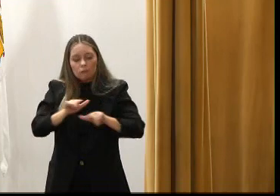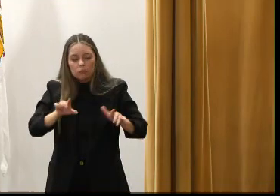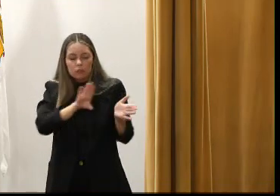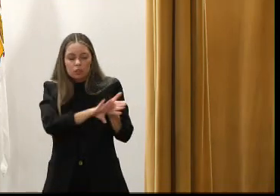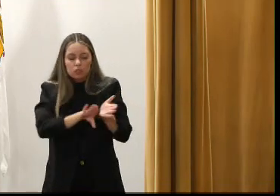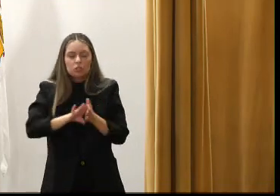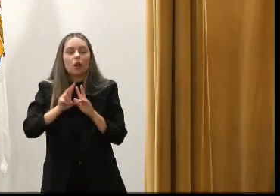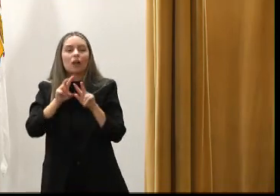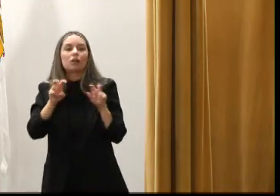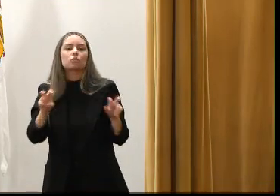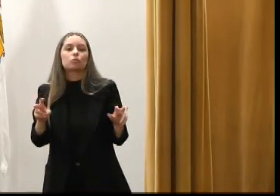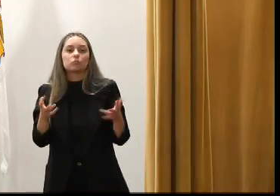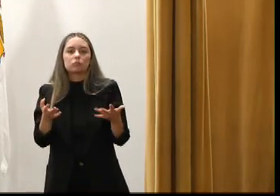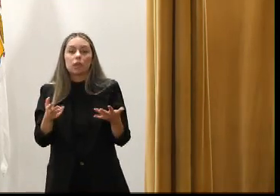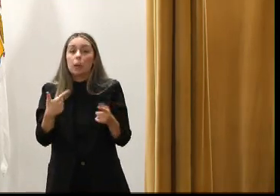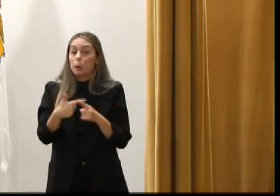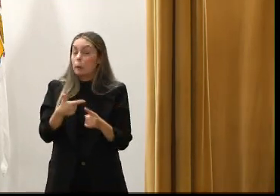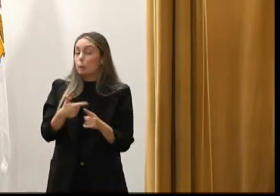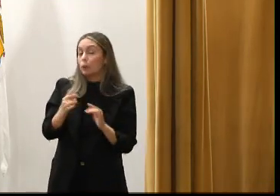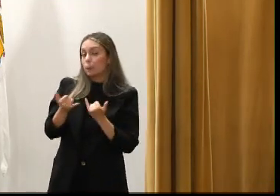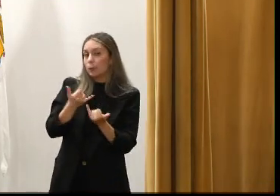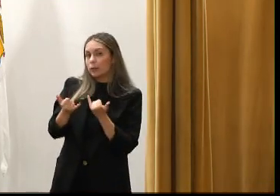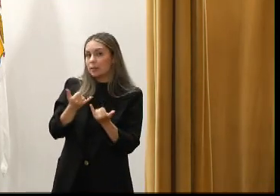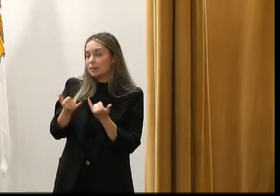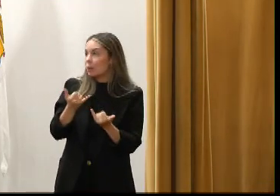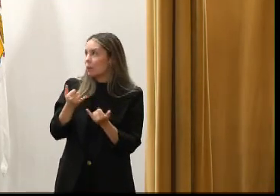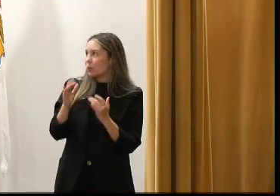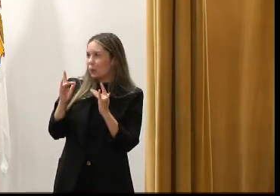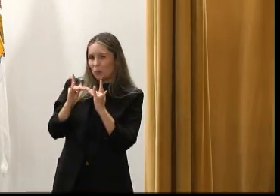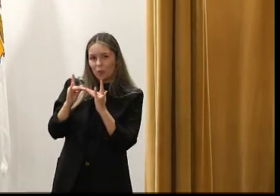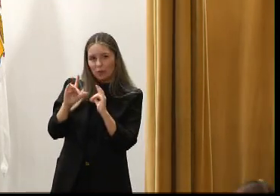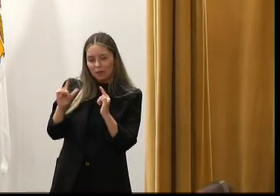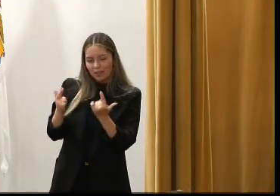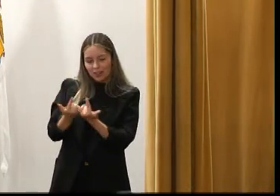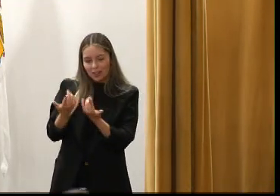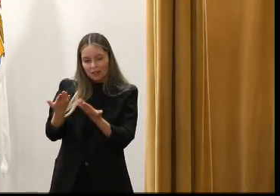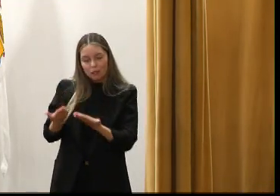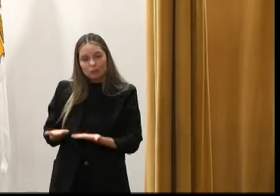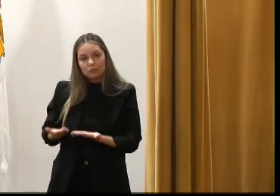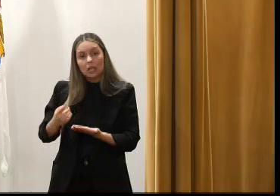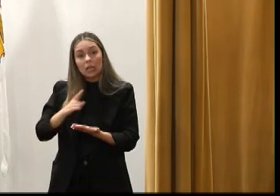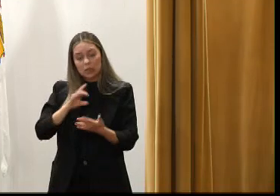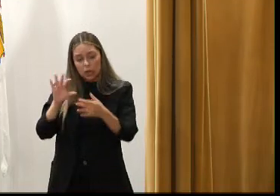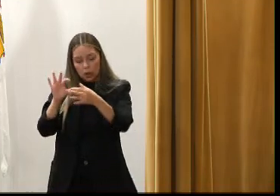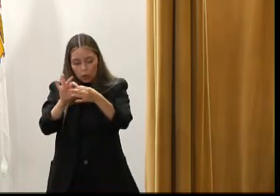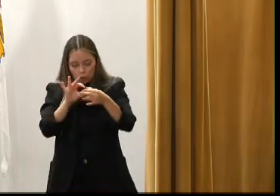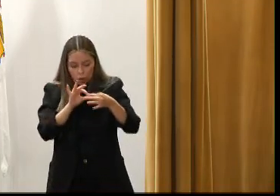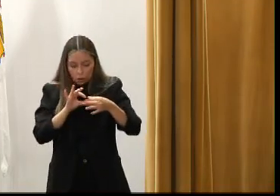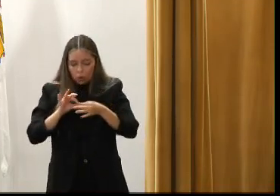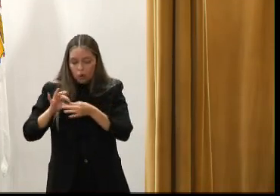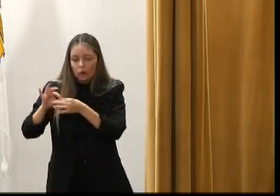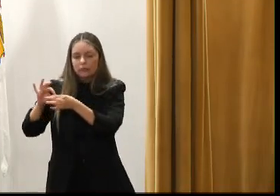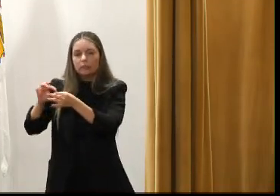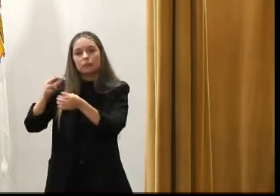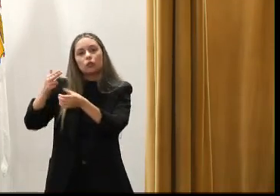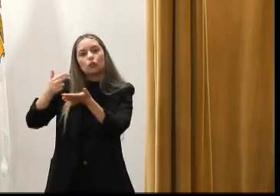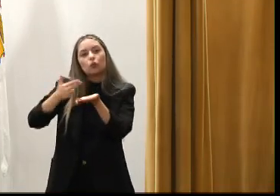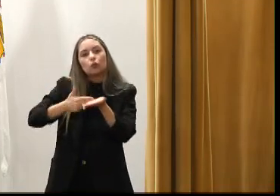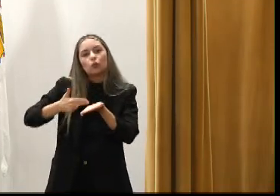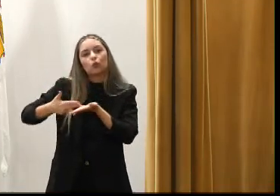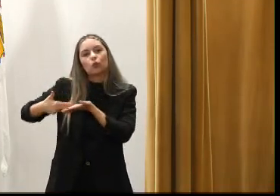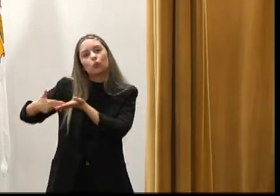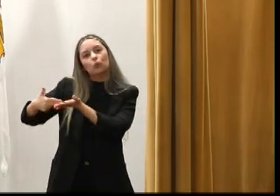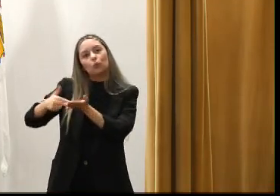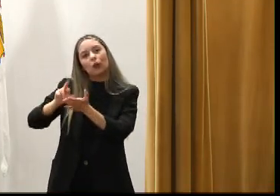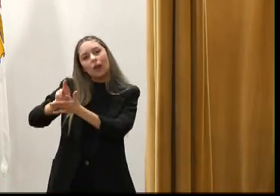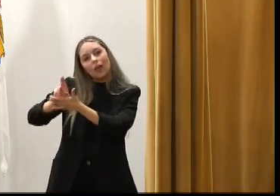questões que vêm aí. Por exemplo, a margem do Lago Guaíba, ela serve como conexão desses núcleos, né,